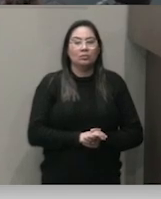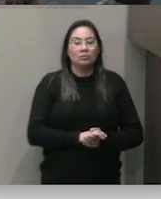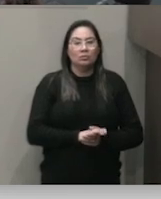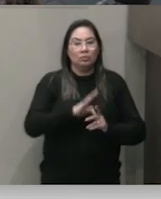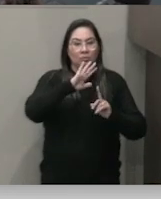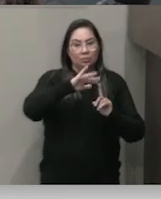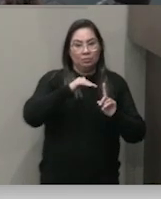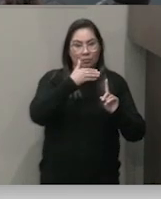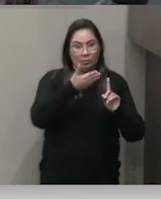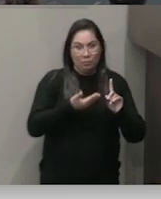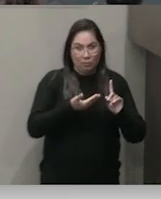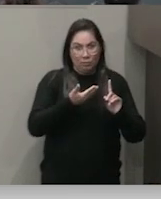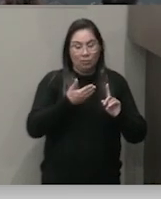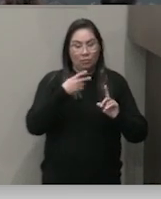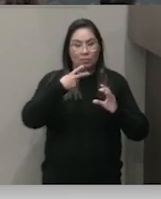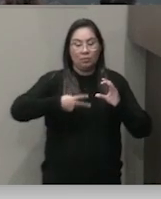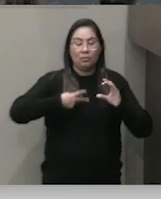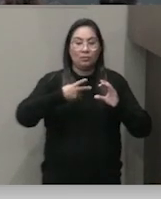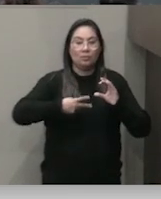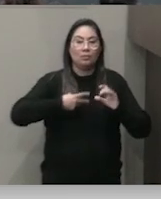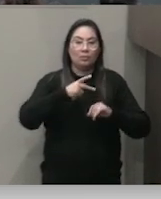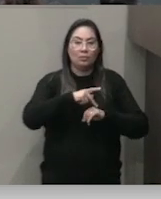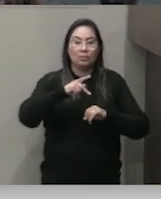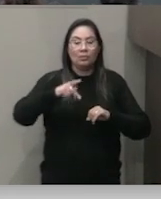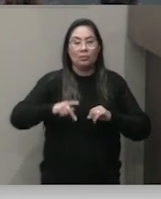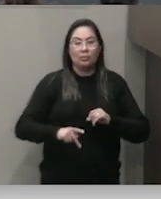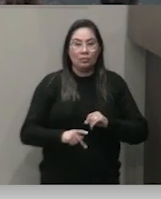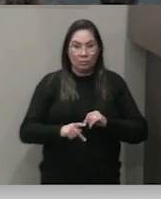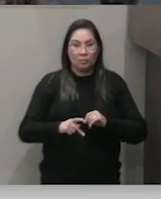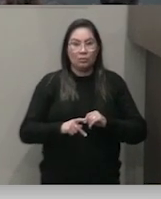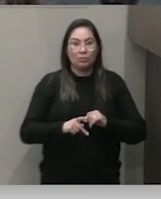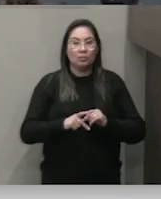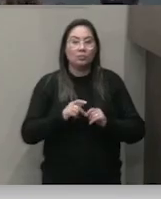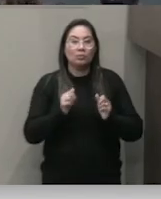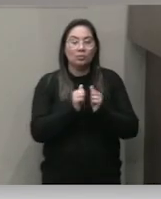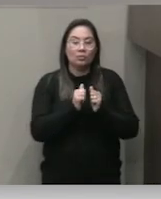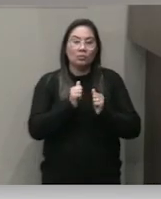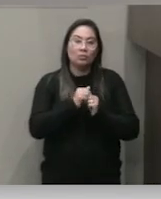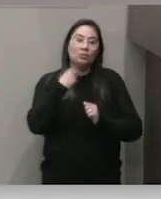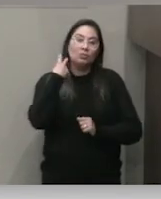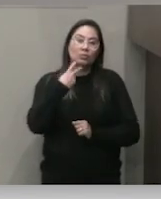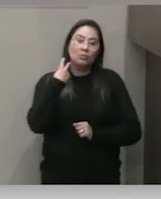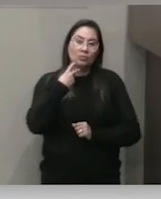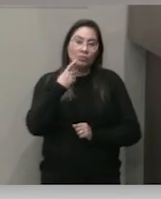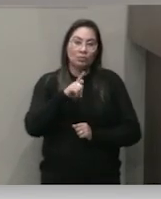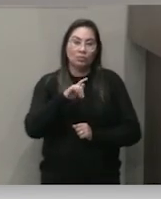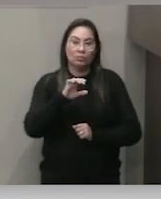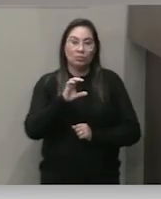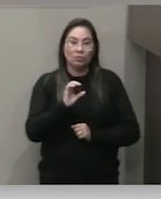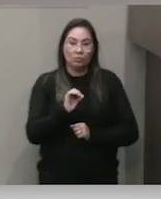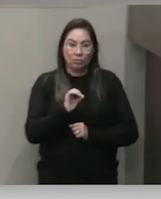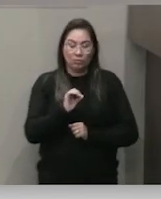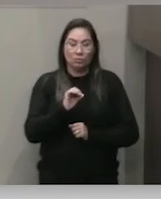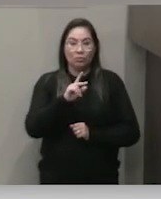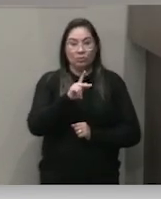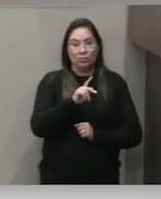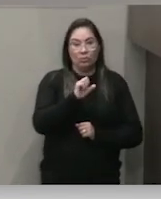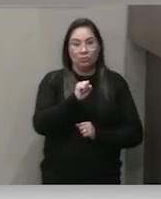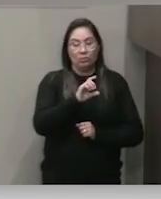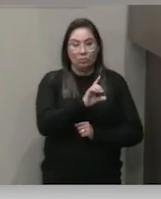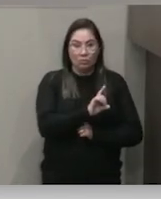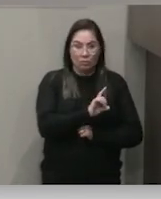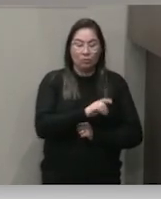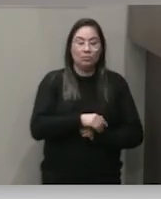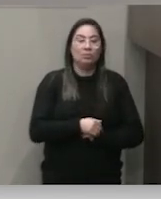Honra ao mérito. A Câmara Municipal de Passo Fundo, por intermédio do vereador Gil Krug, PSD,